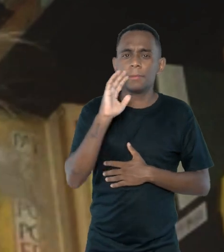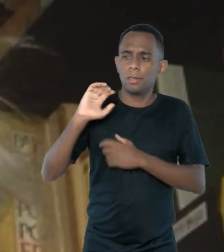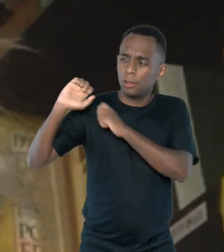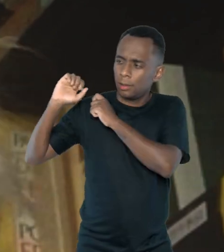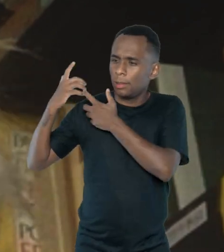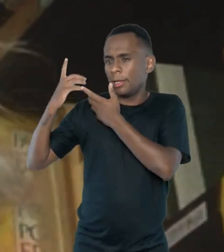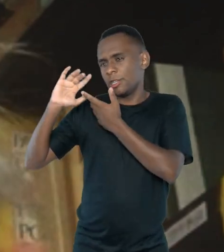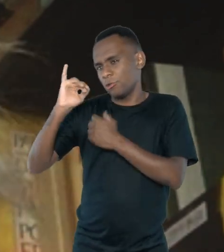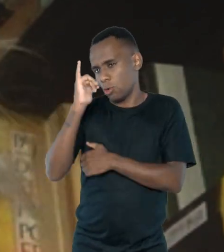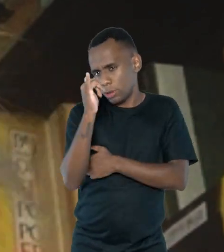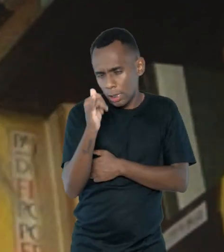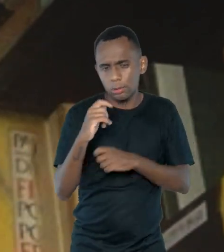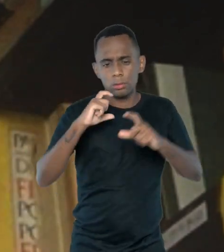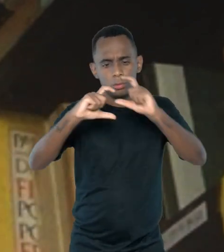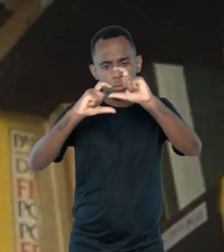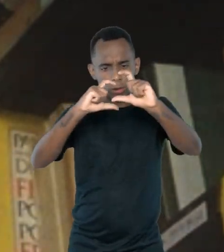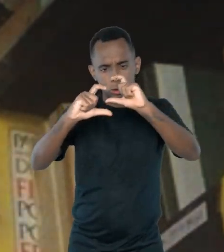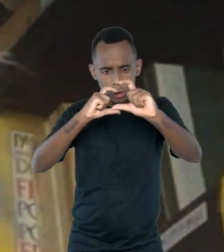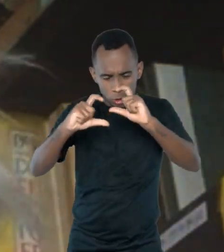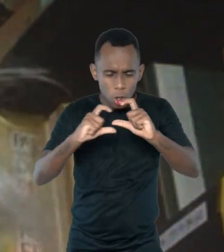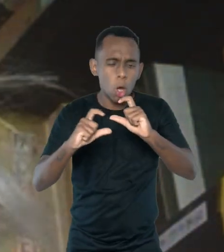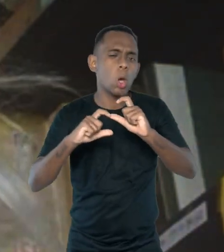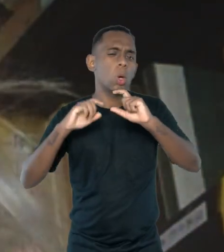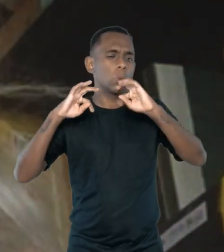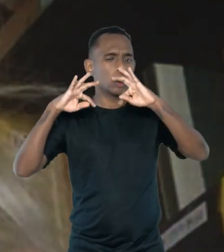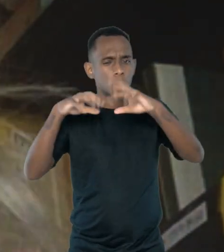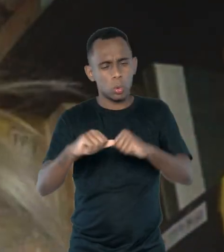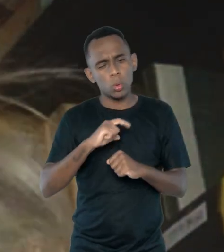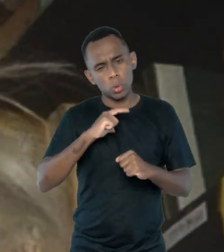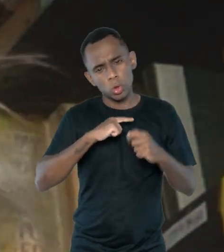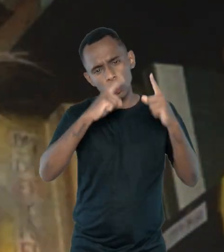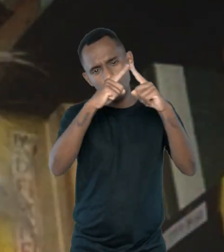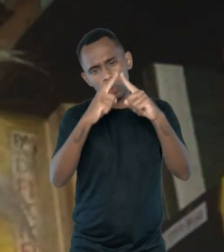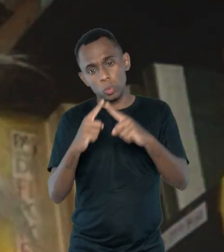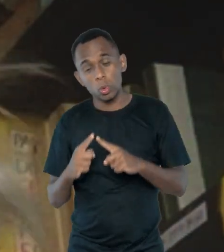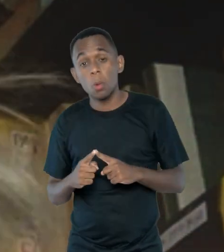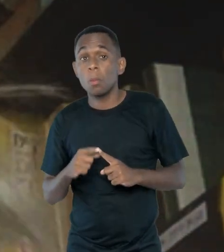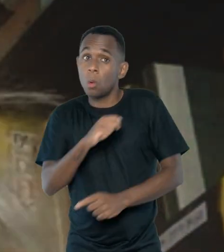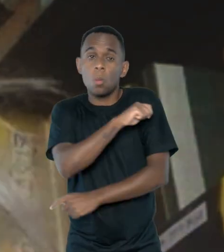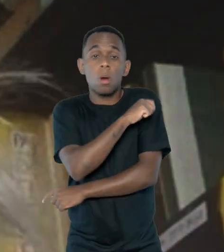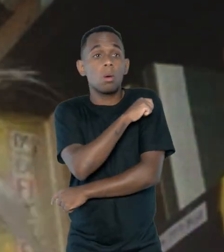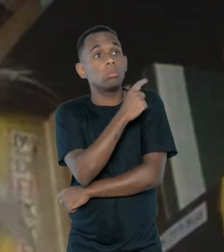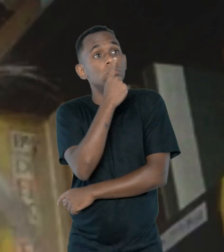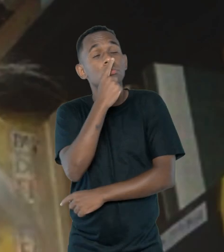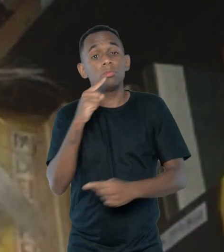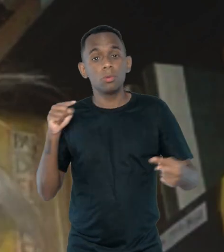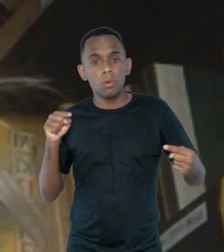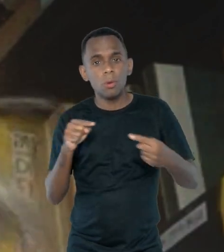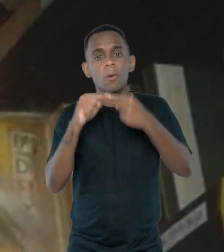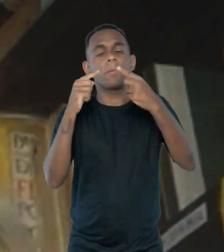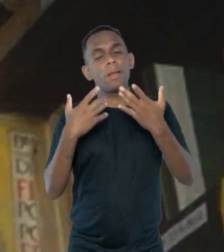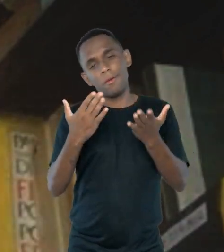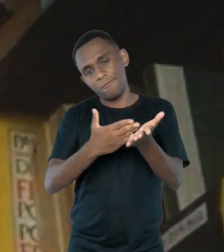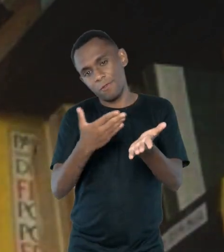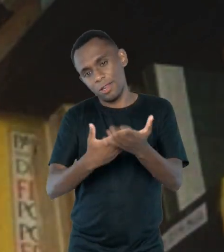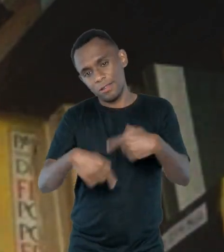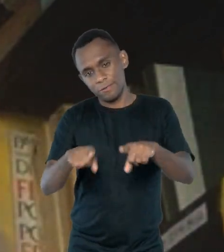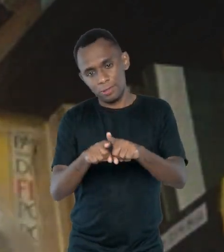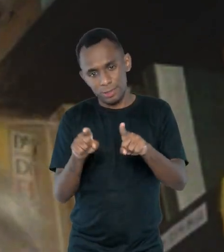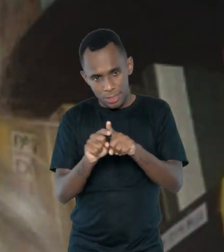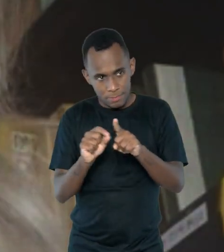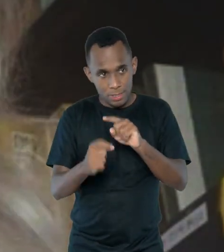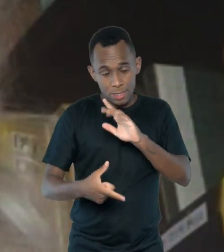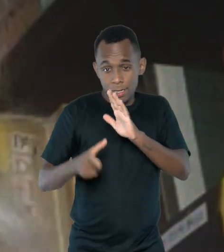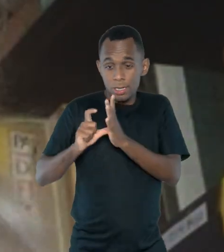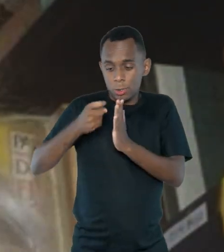histórias em quadrinhos, já trazia as charges, os cartoons. Os alunos se identificavam com o livro também. A curadoria